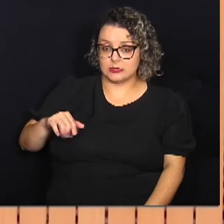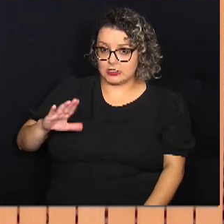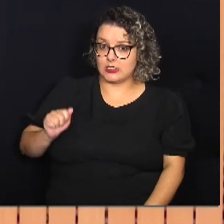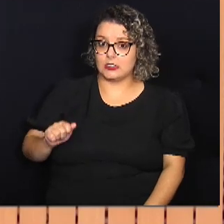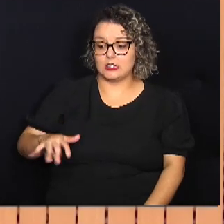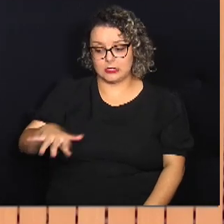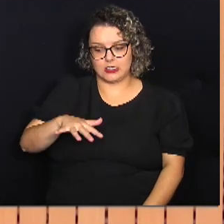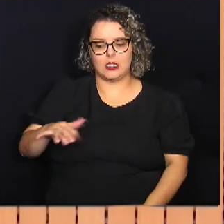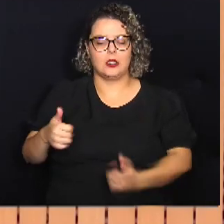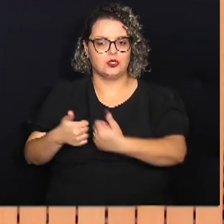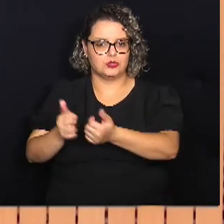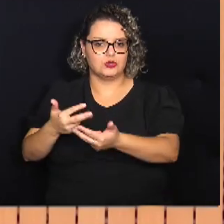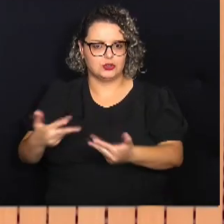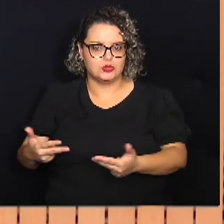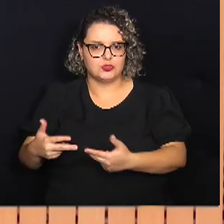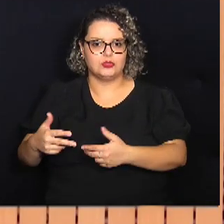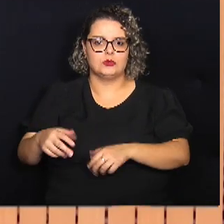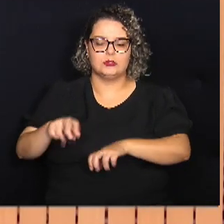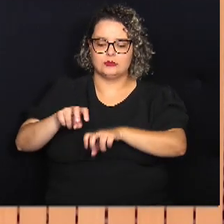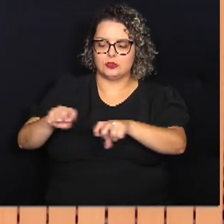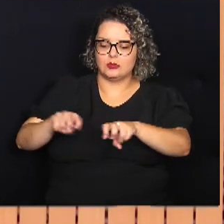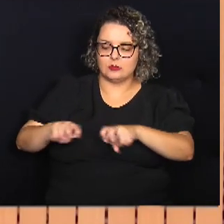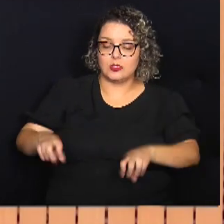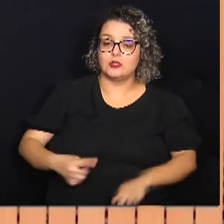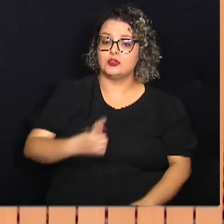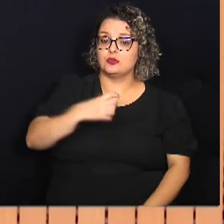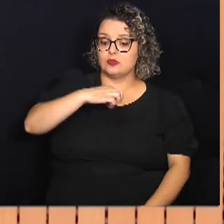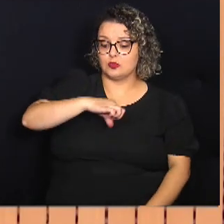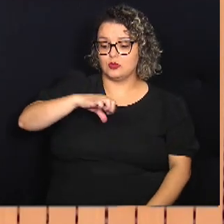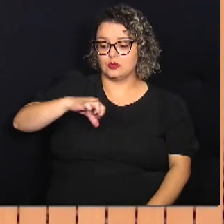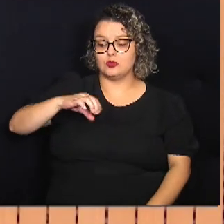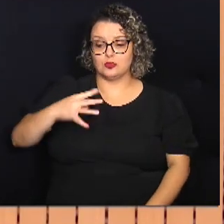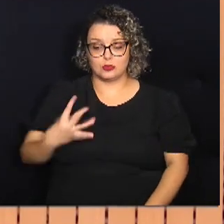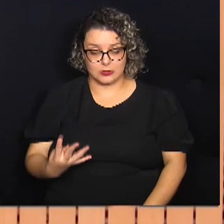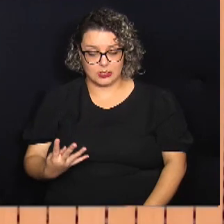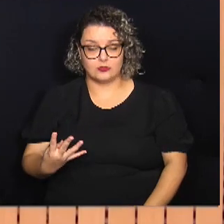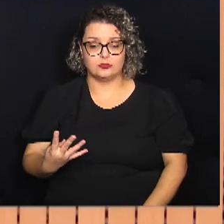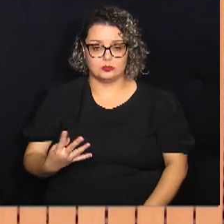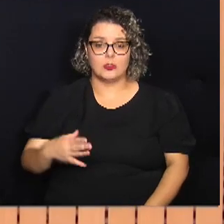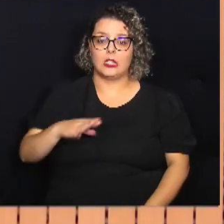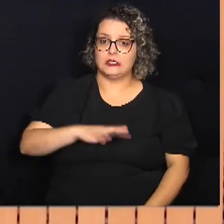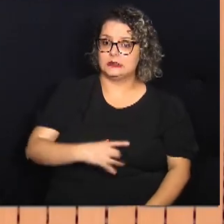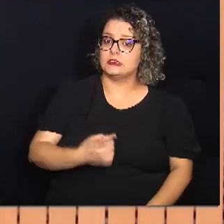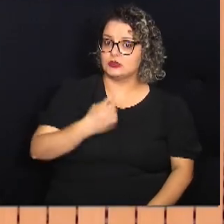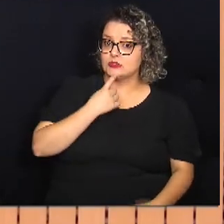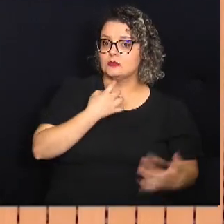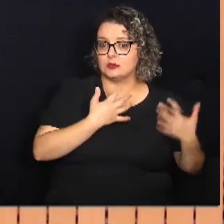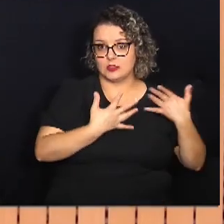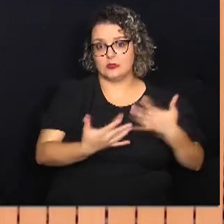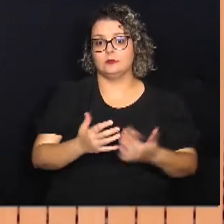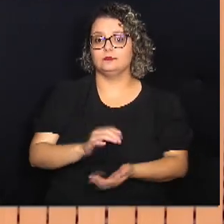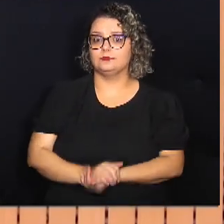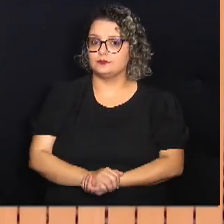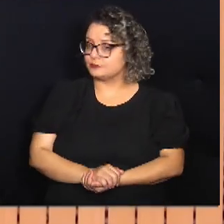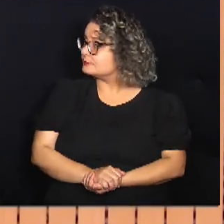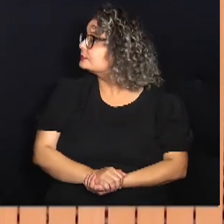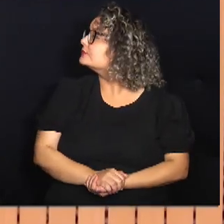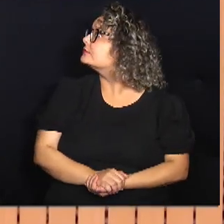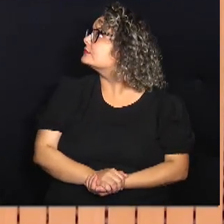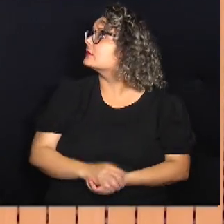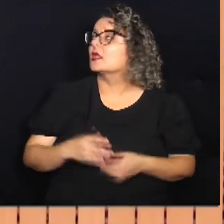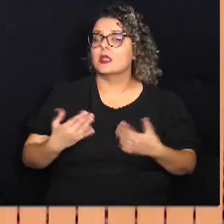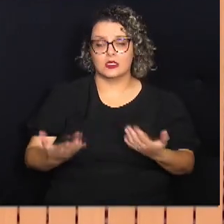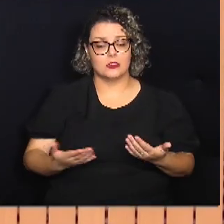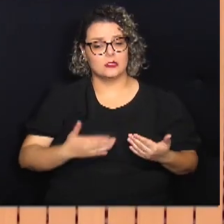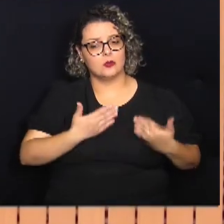de transportes de passageiros desde 1994, na cidade de Campinas. Então, é um percorrer